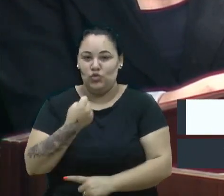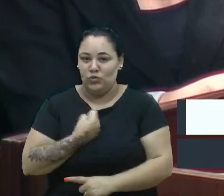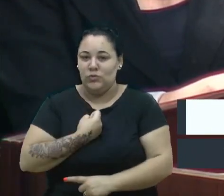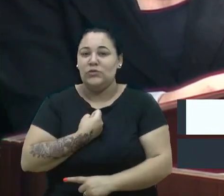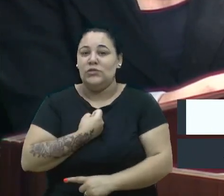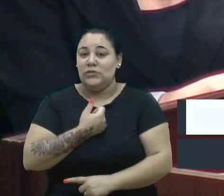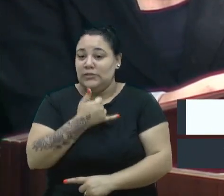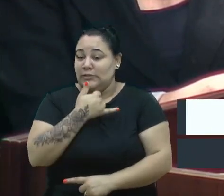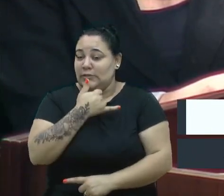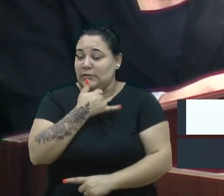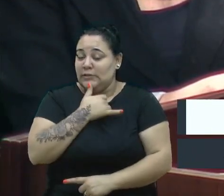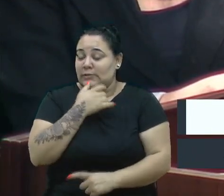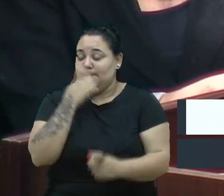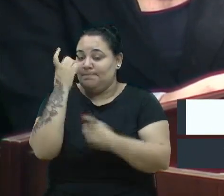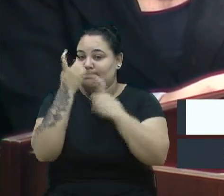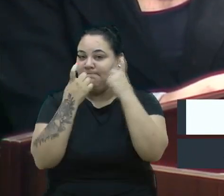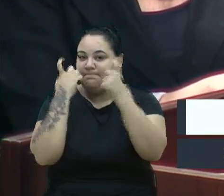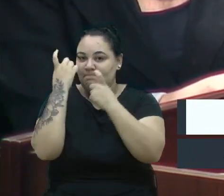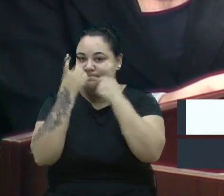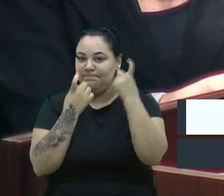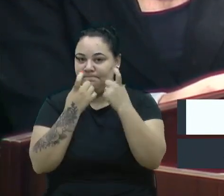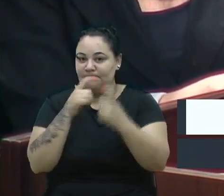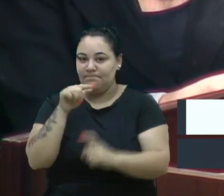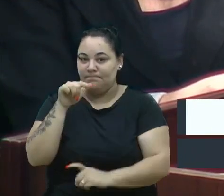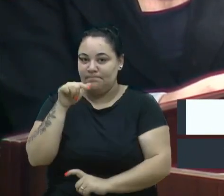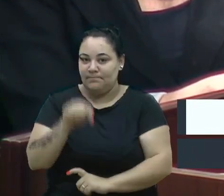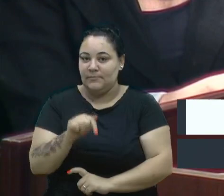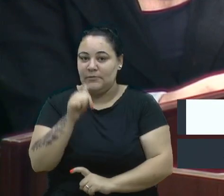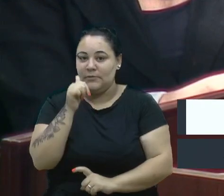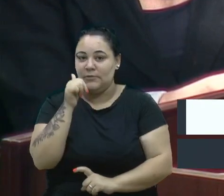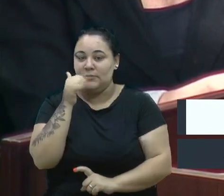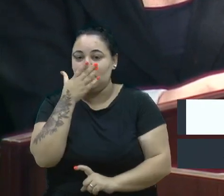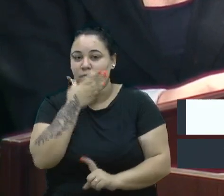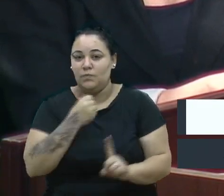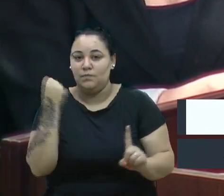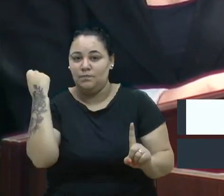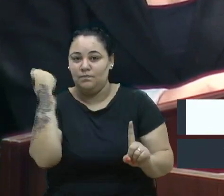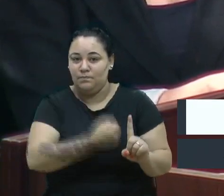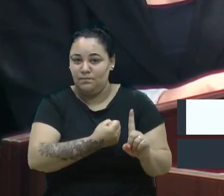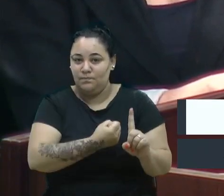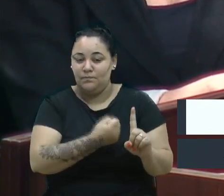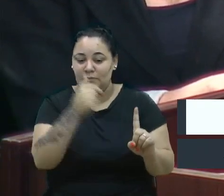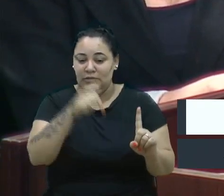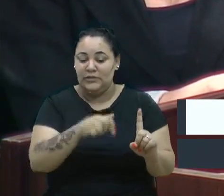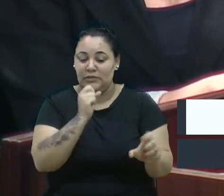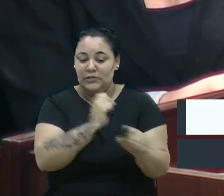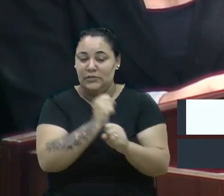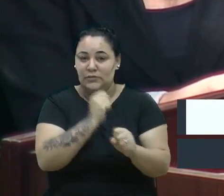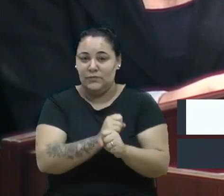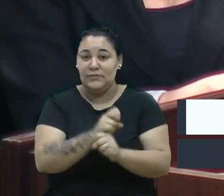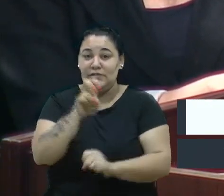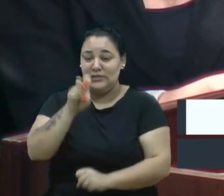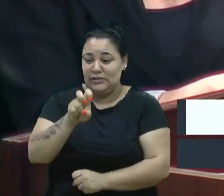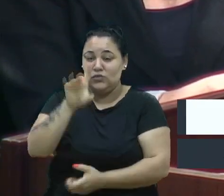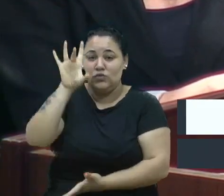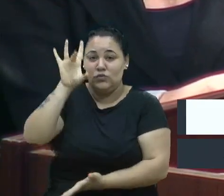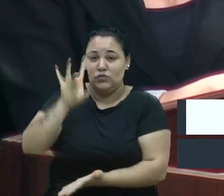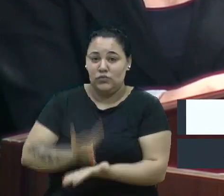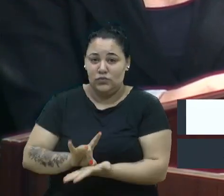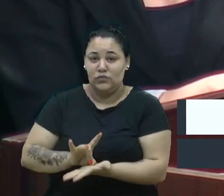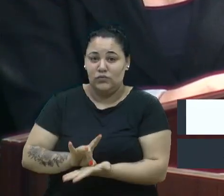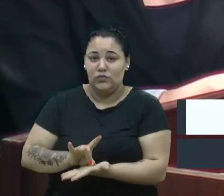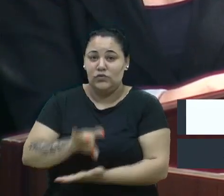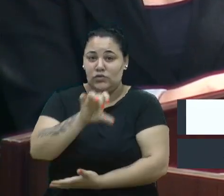desesperadores. São 7 feminicídios tentados neste ano, 5 deles consumados,